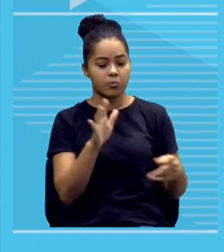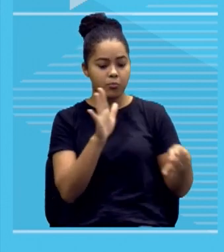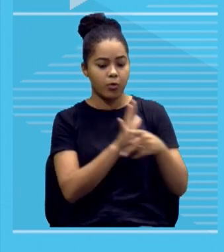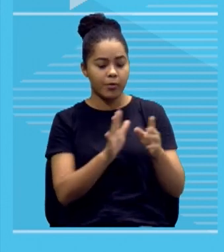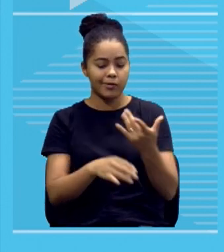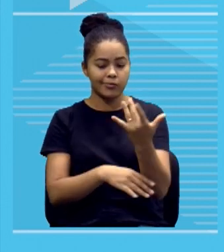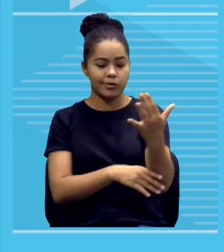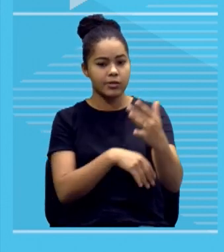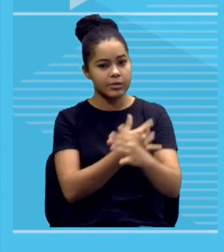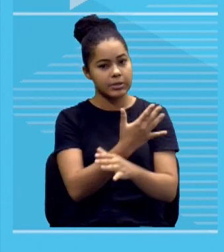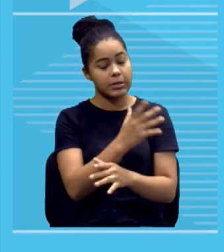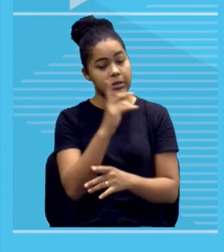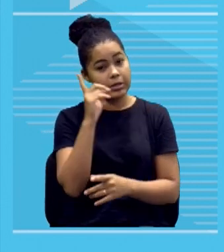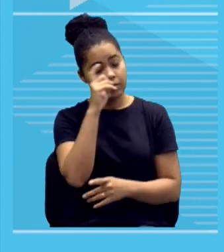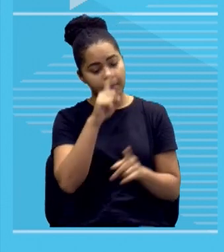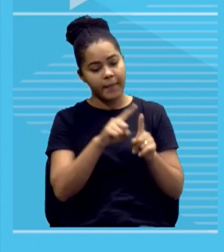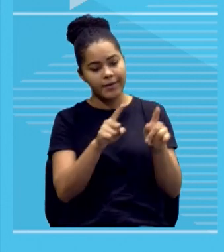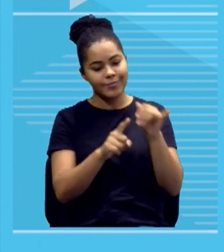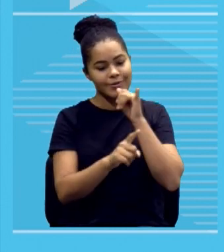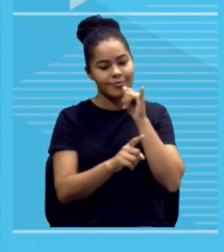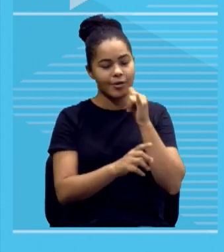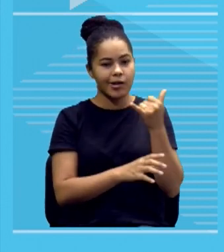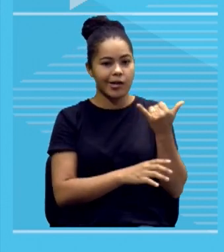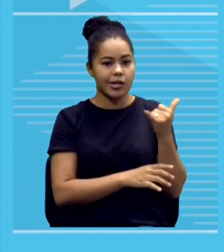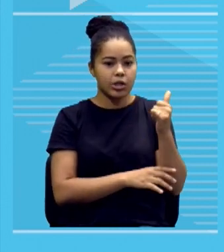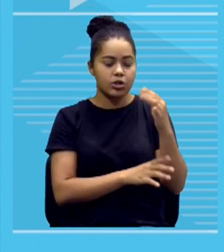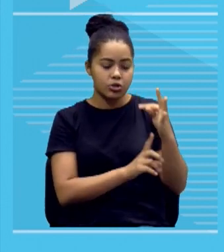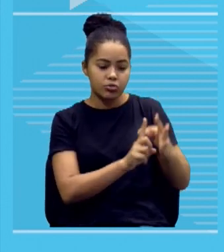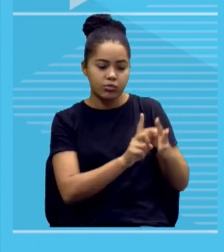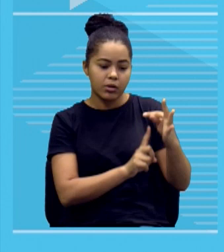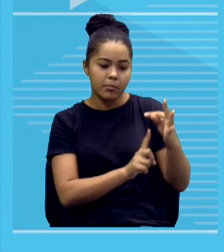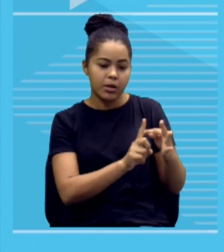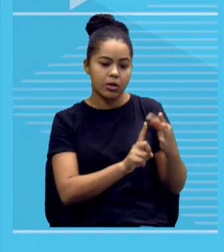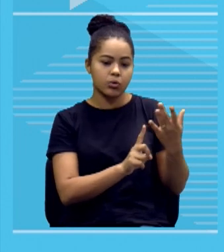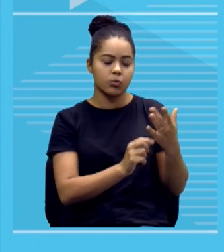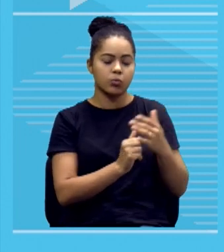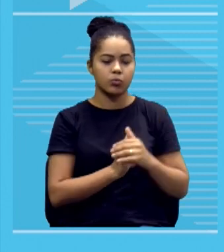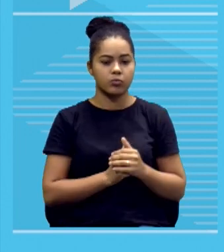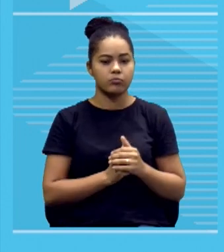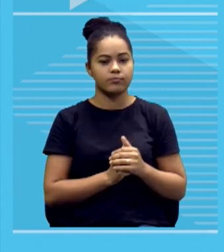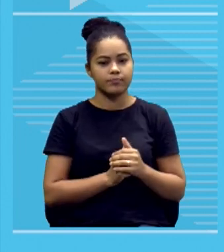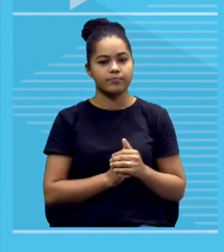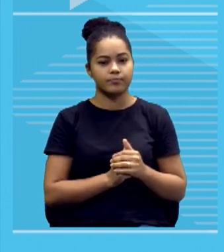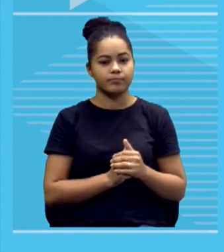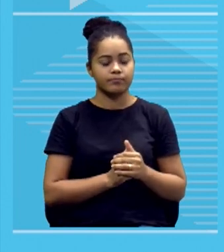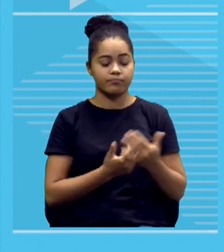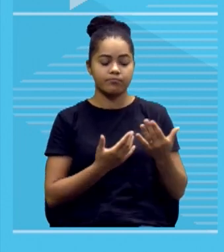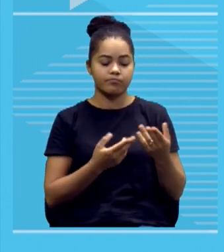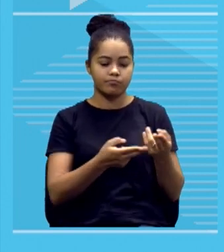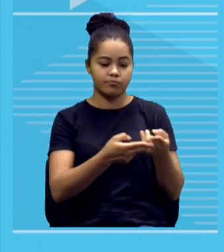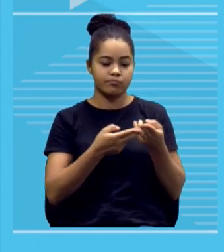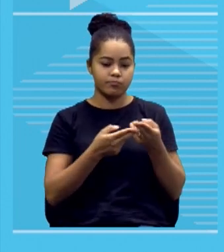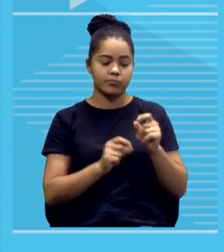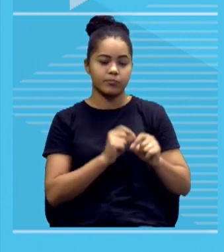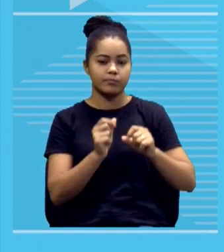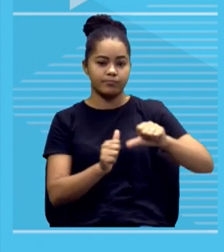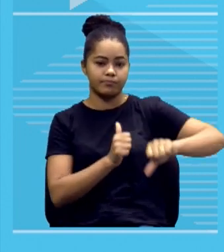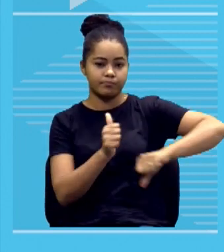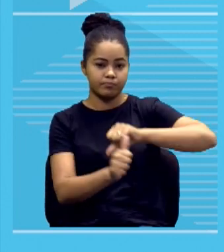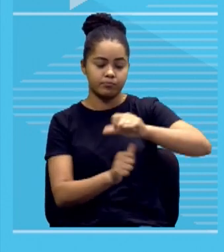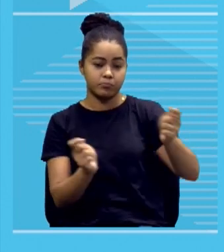se trabalhar. Mas agora, energia térmica, energia luminosa, energia sonora, aí sim, a energia elétrica pode se transformar nelas, tá